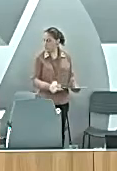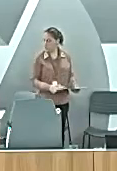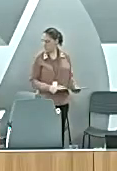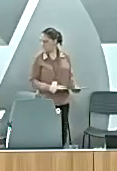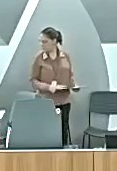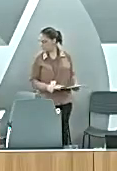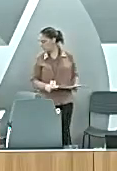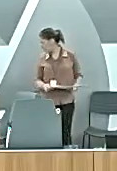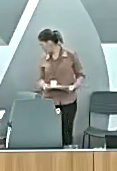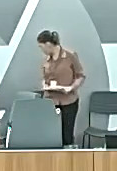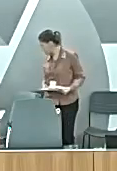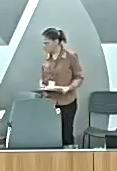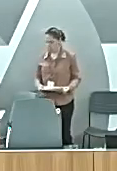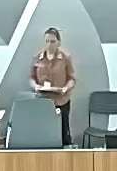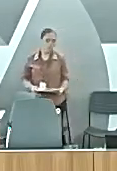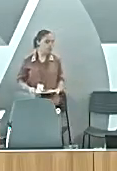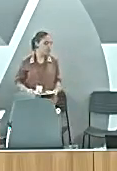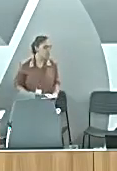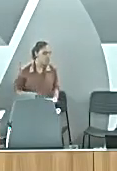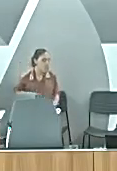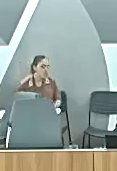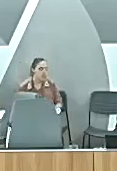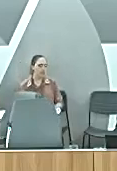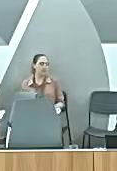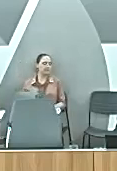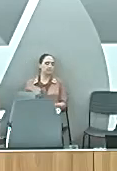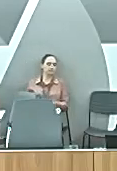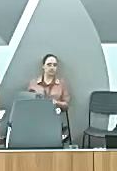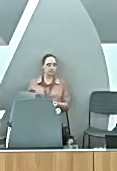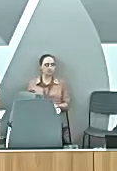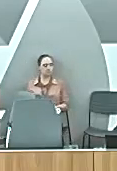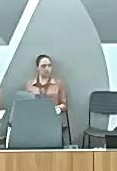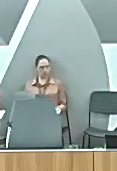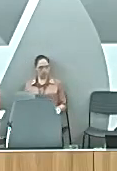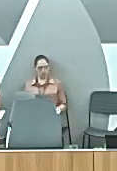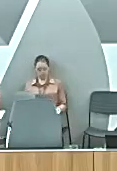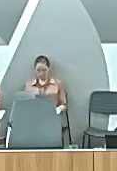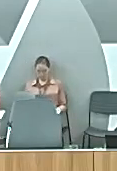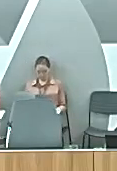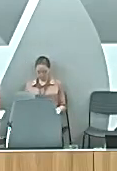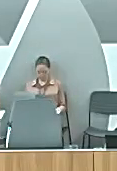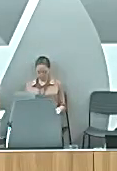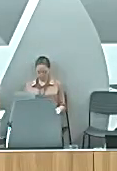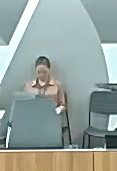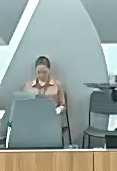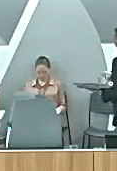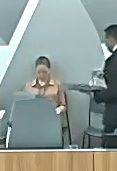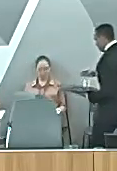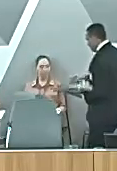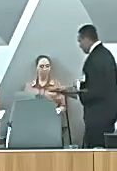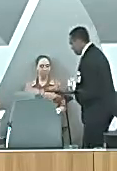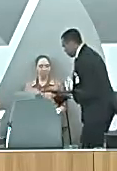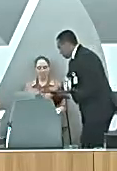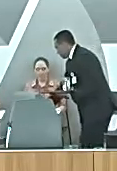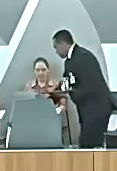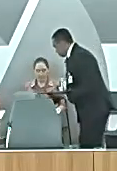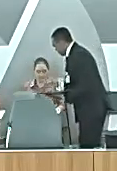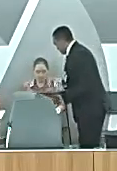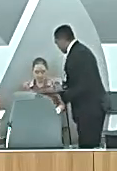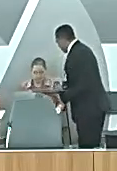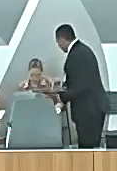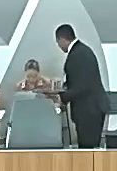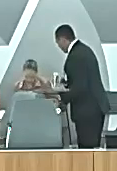rodrigues eu cumprimento todos os colegas gostaria primeiro de parabenizar comissão de segurança pública que ao longo deste mandato